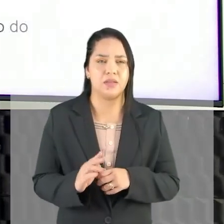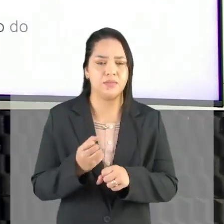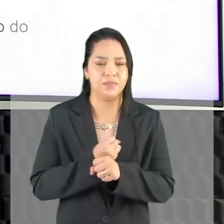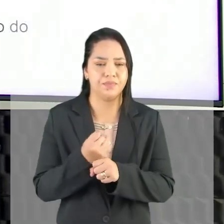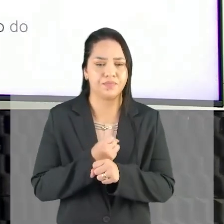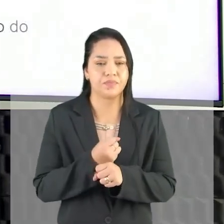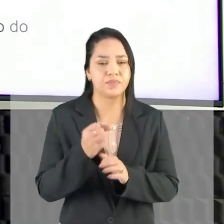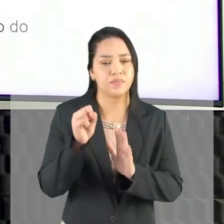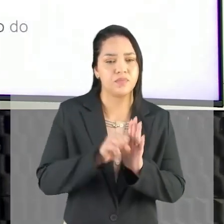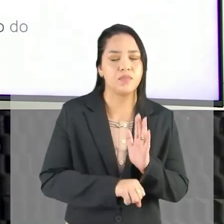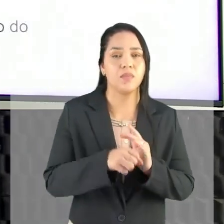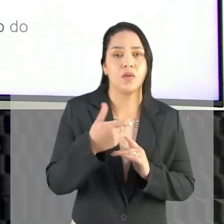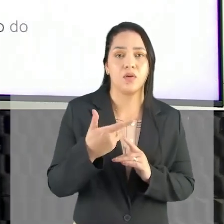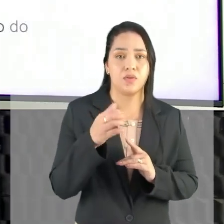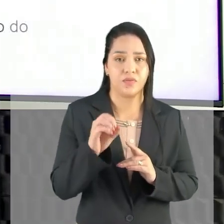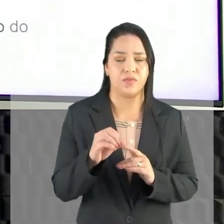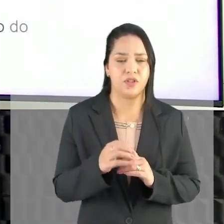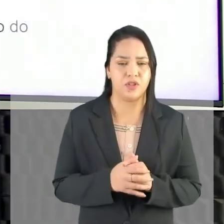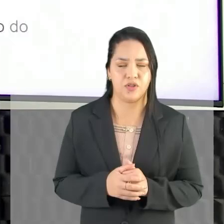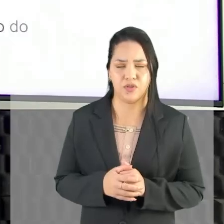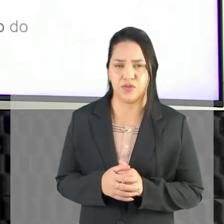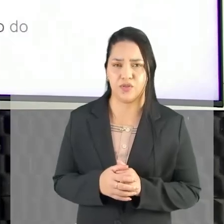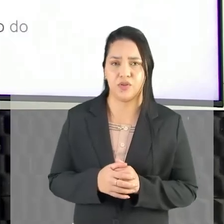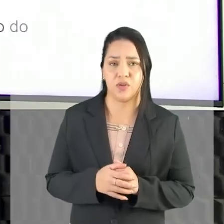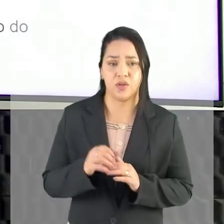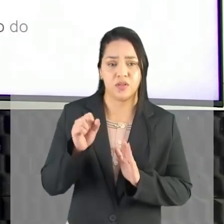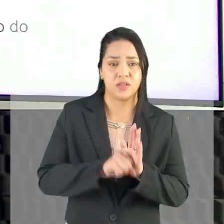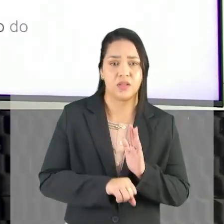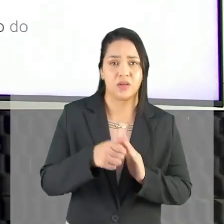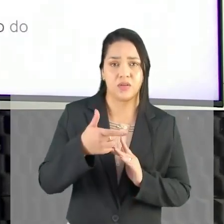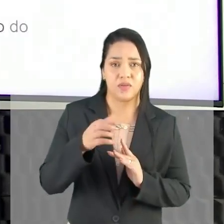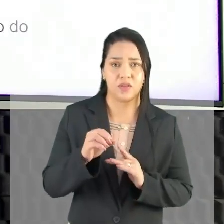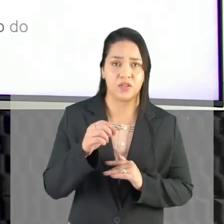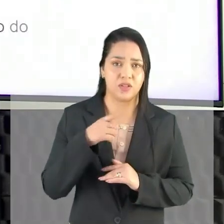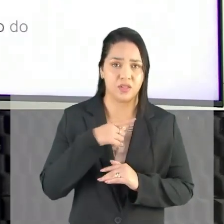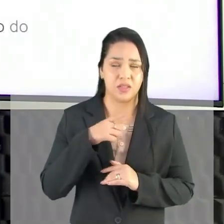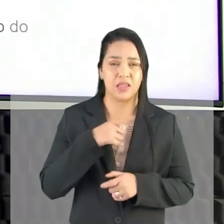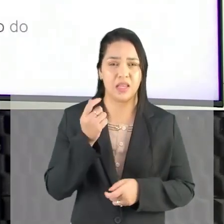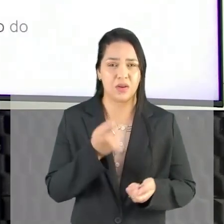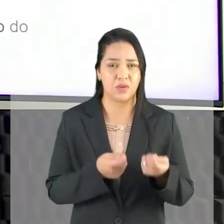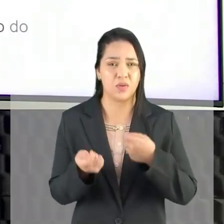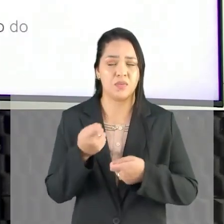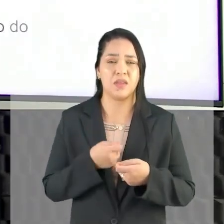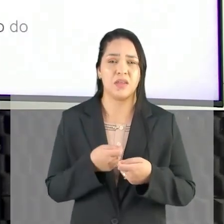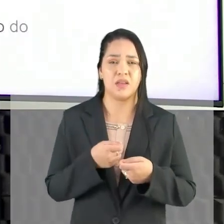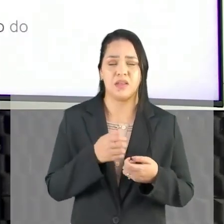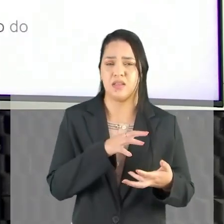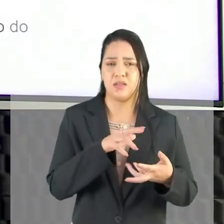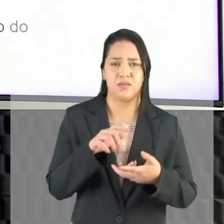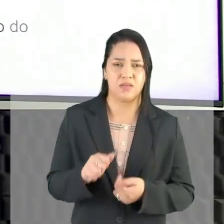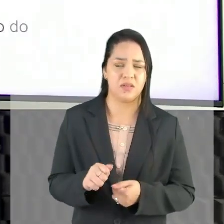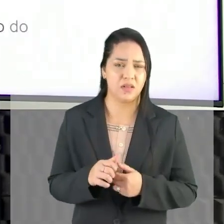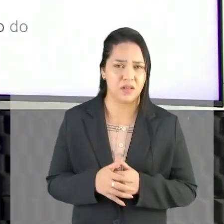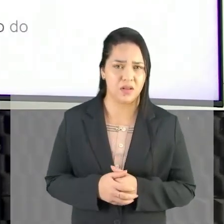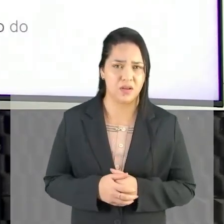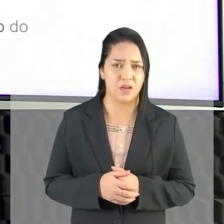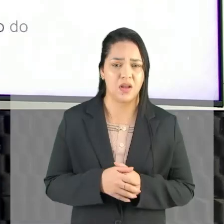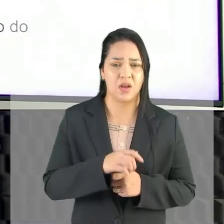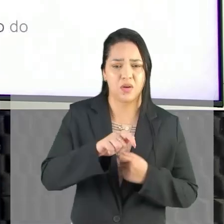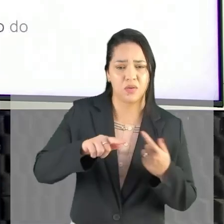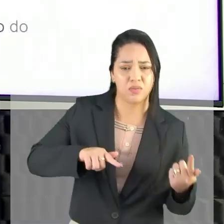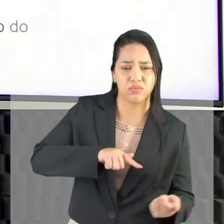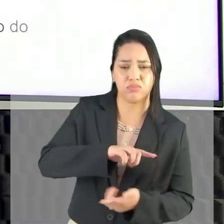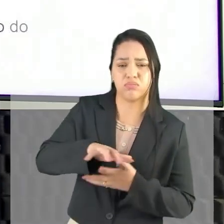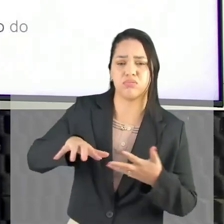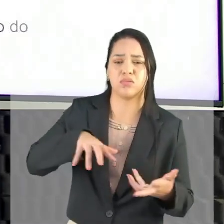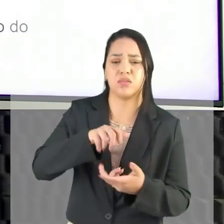no final do século XX. No final do século XX, você tem a modernização da economia nacional. É a globalização, é a entrada